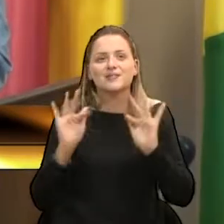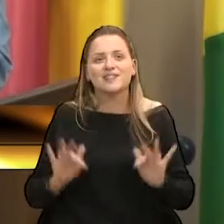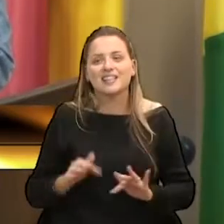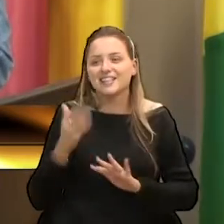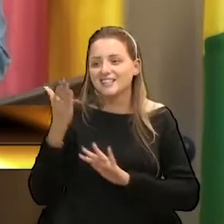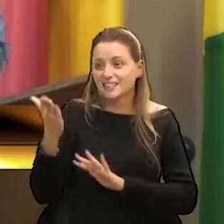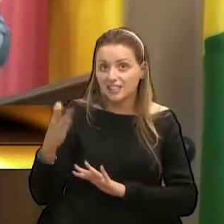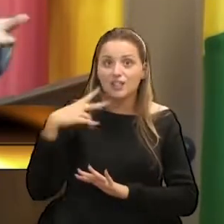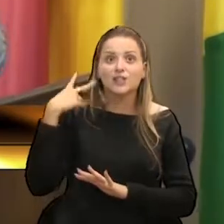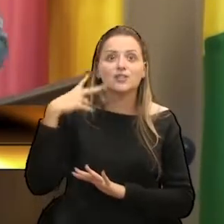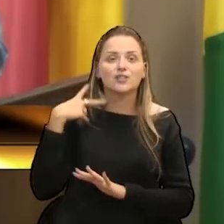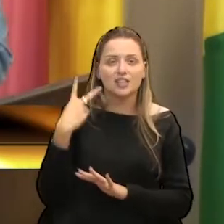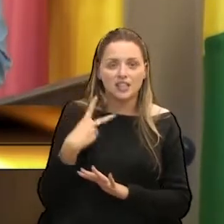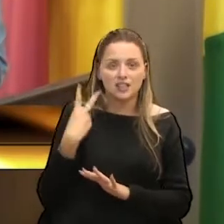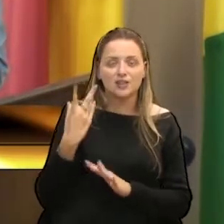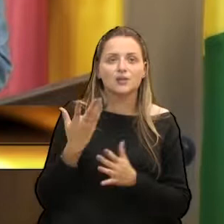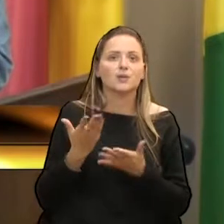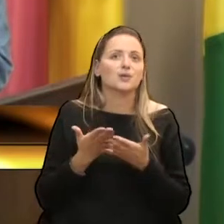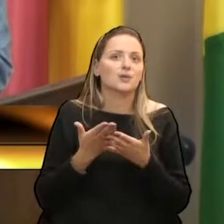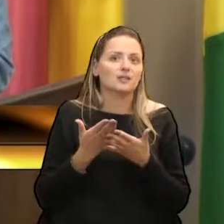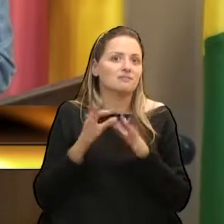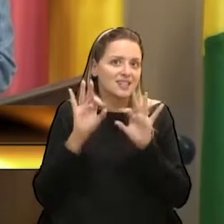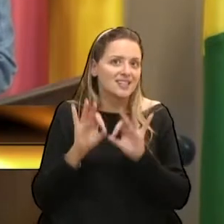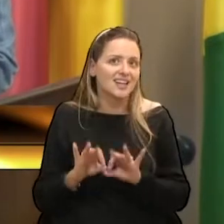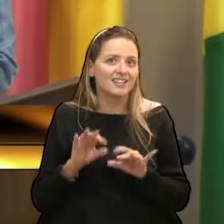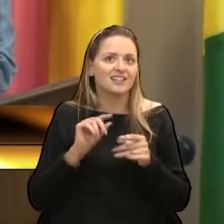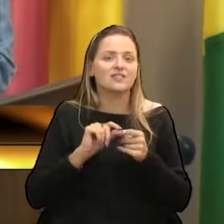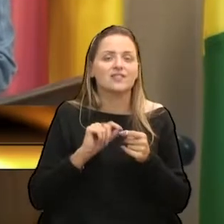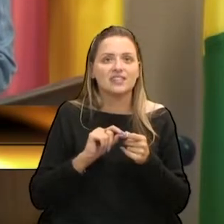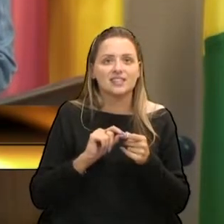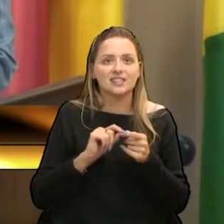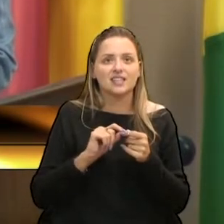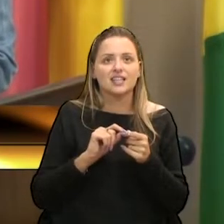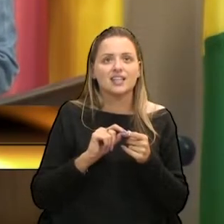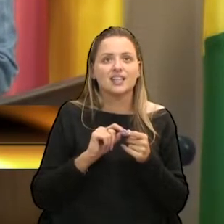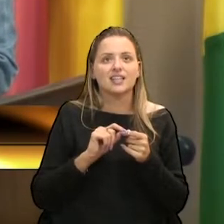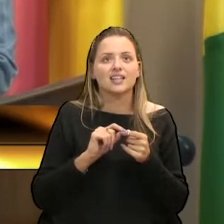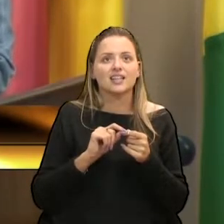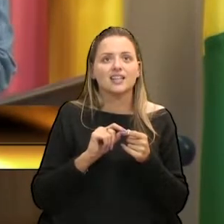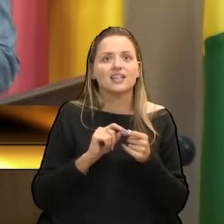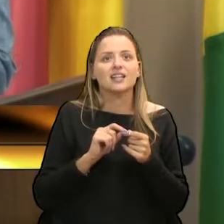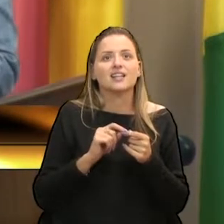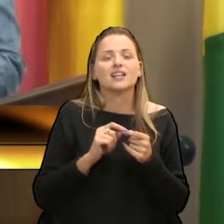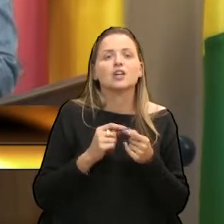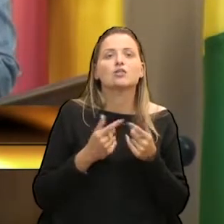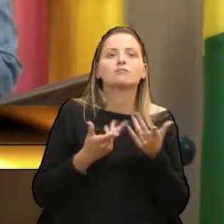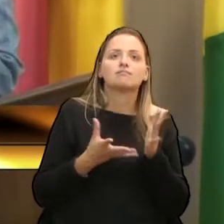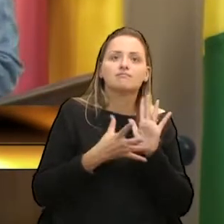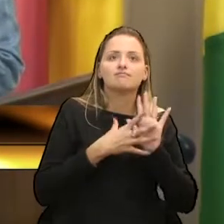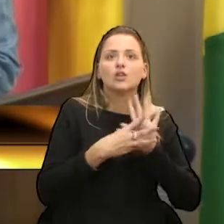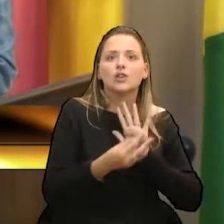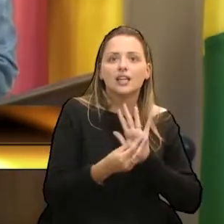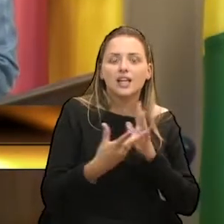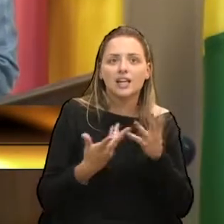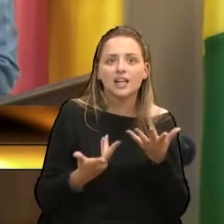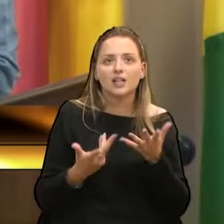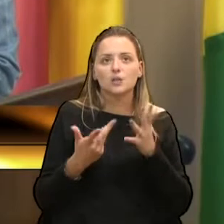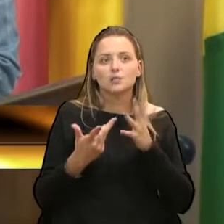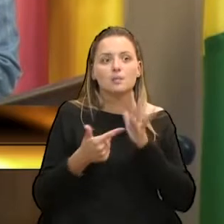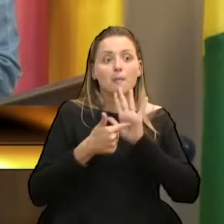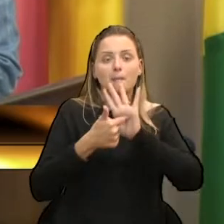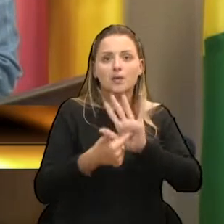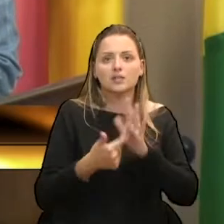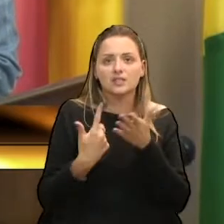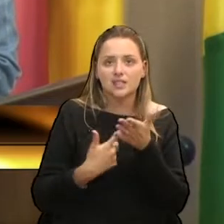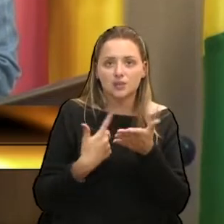foi muito feliz, os vereadores nesse sentido, em estar podendo trazer uma referência maior ao Livro dos